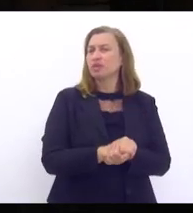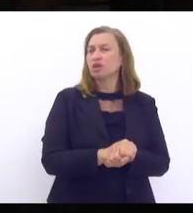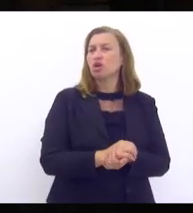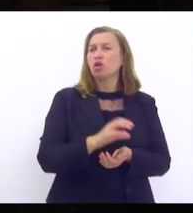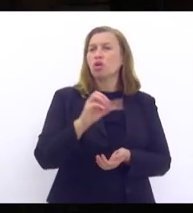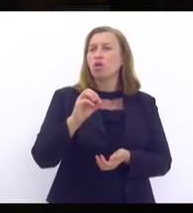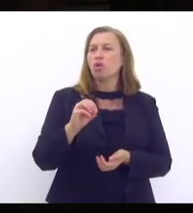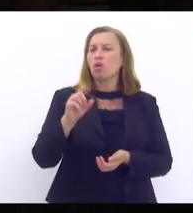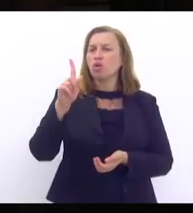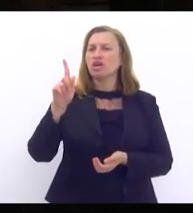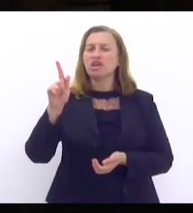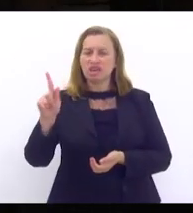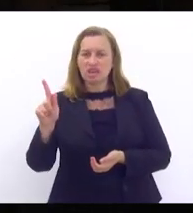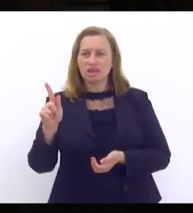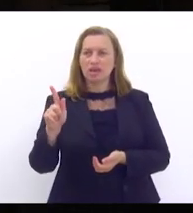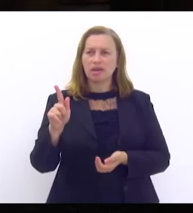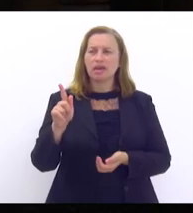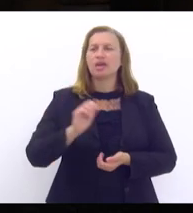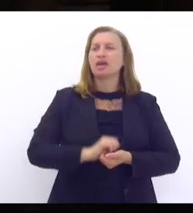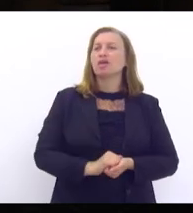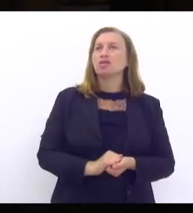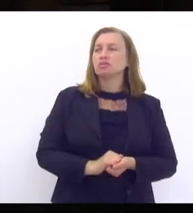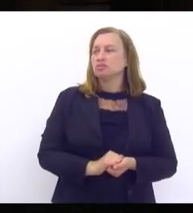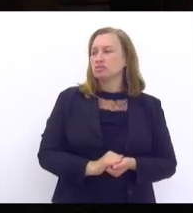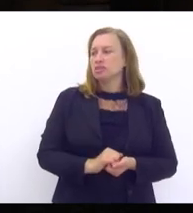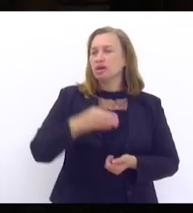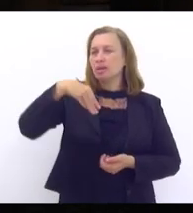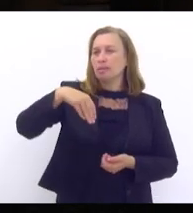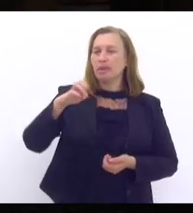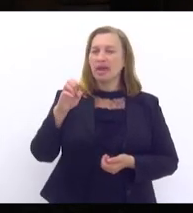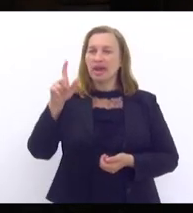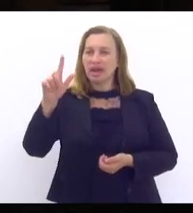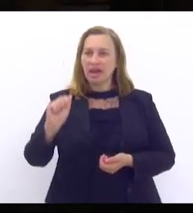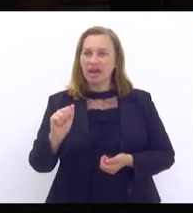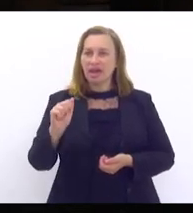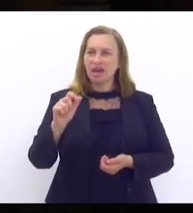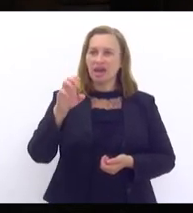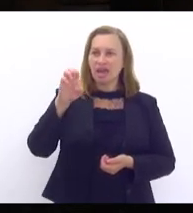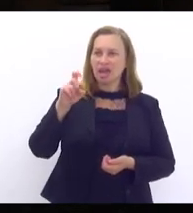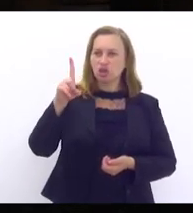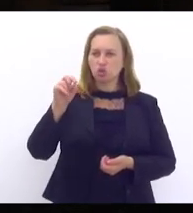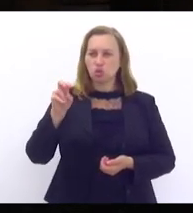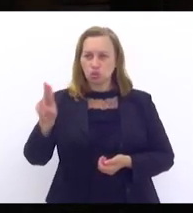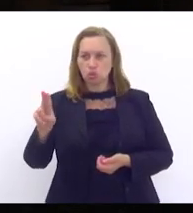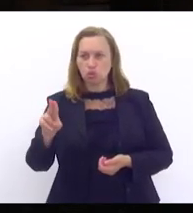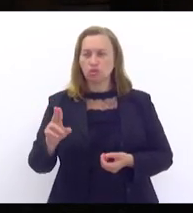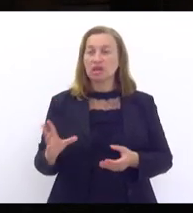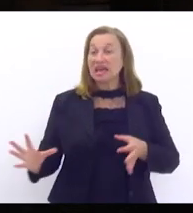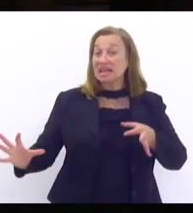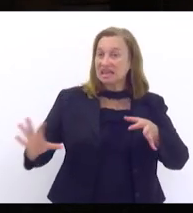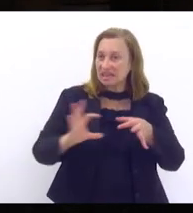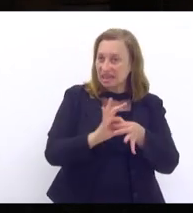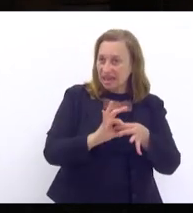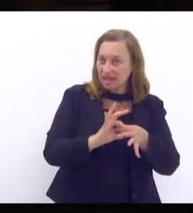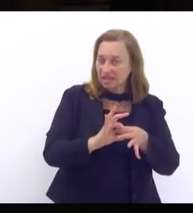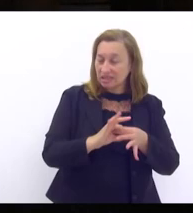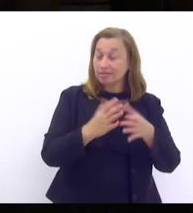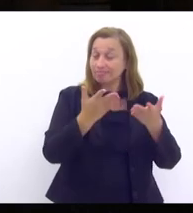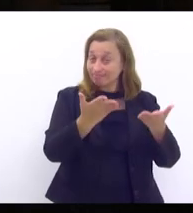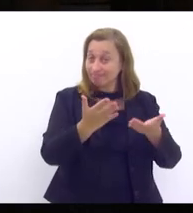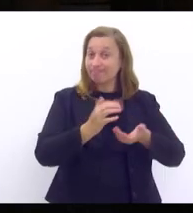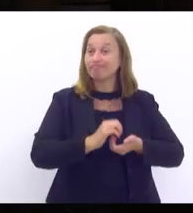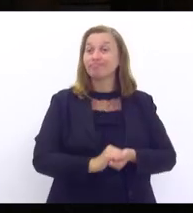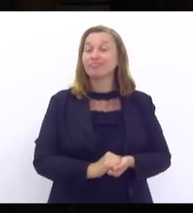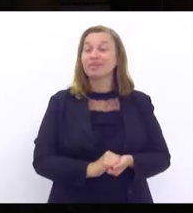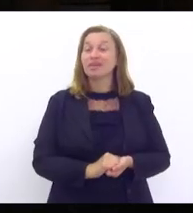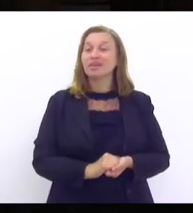ONG Megadu. ONG esta, que ligada a este conglomerado,